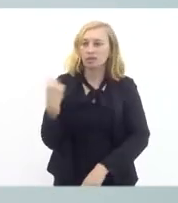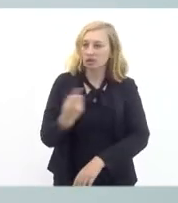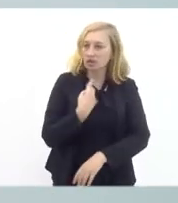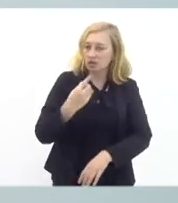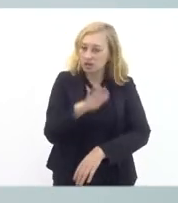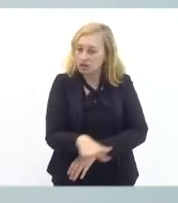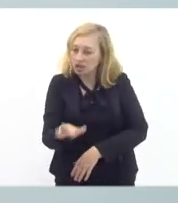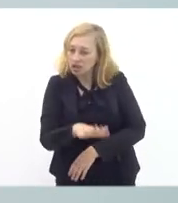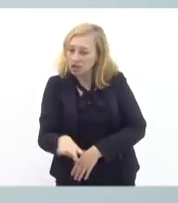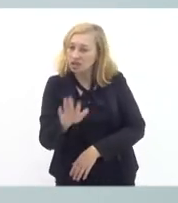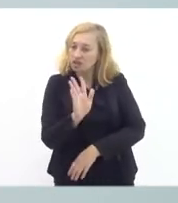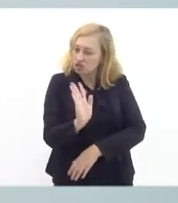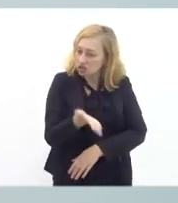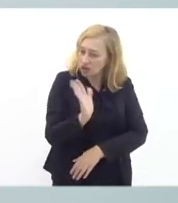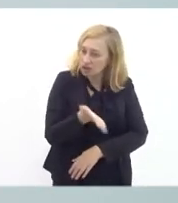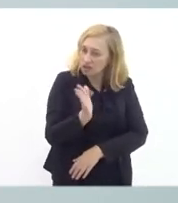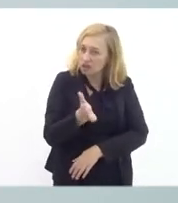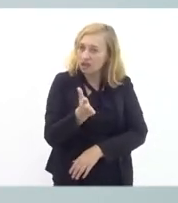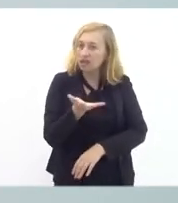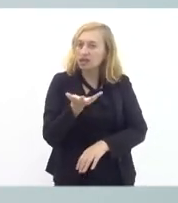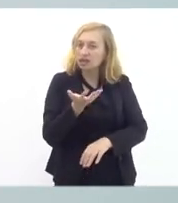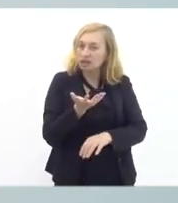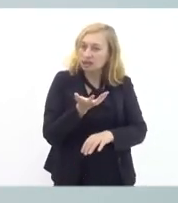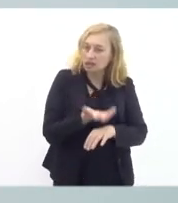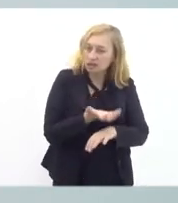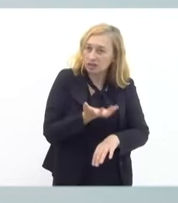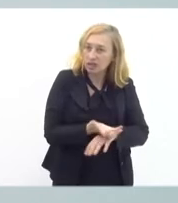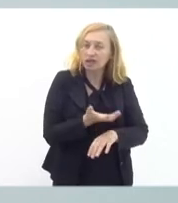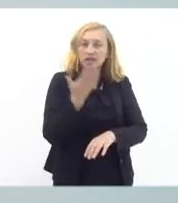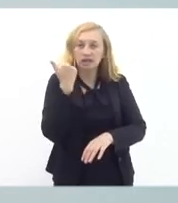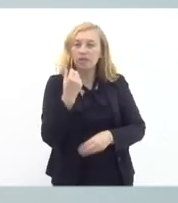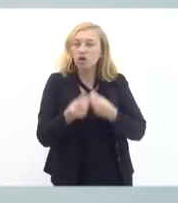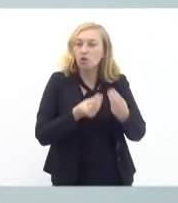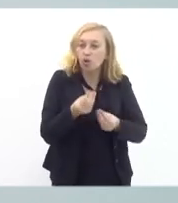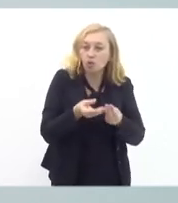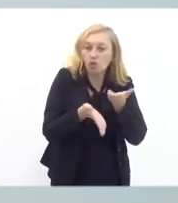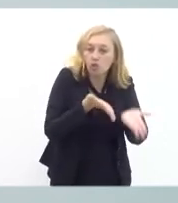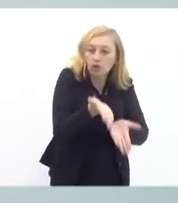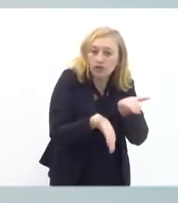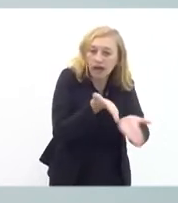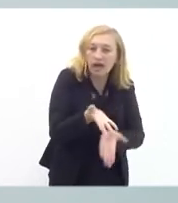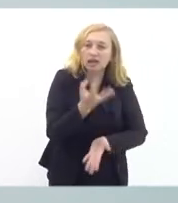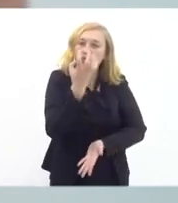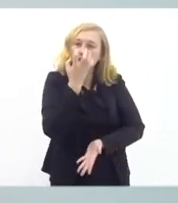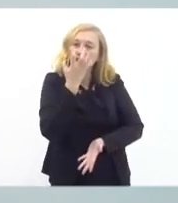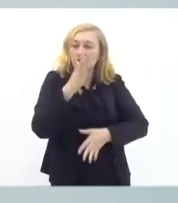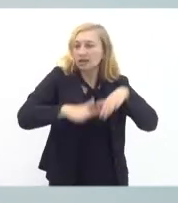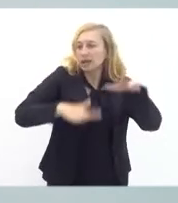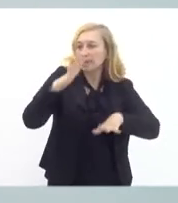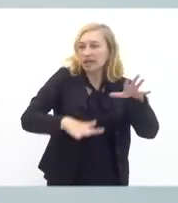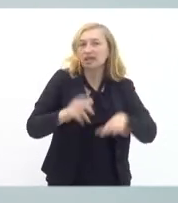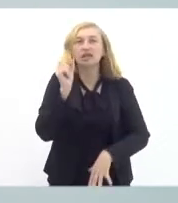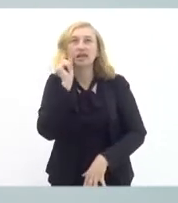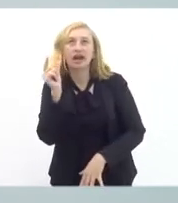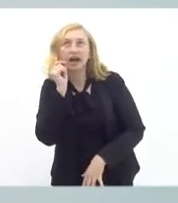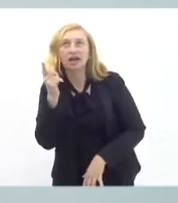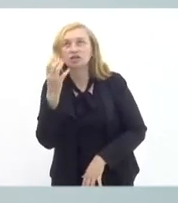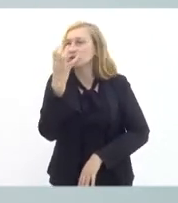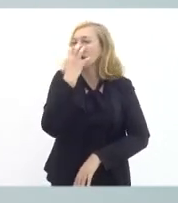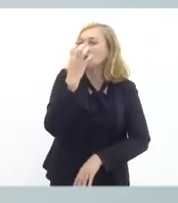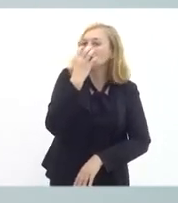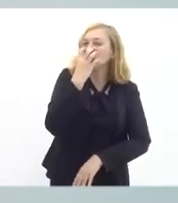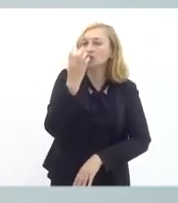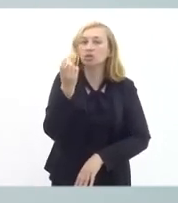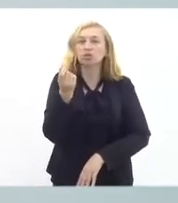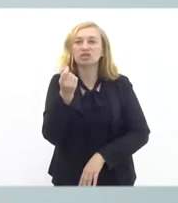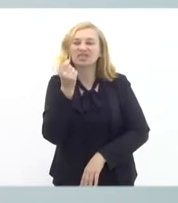desde cedo saberem como tratar de um animal pet, independente de qual seja, cachorro, gato, algum